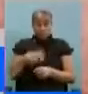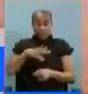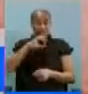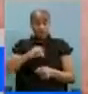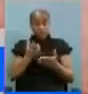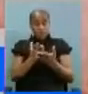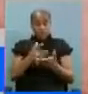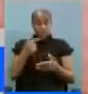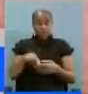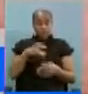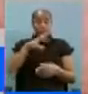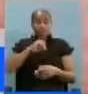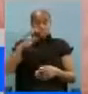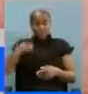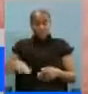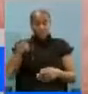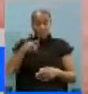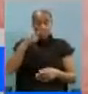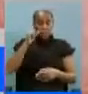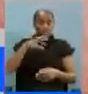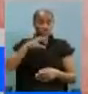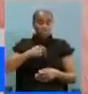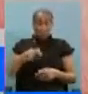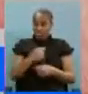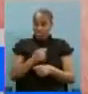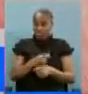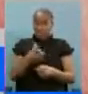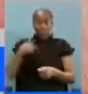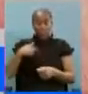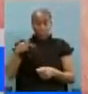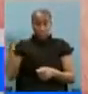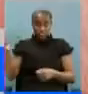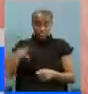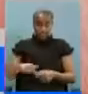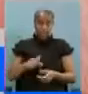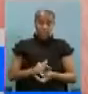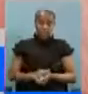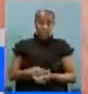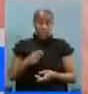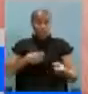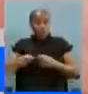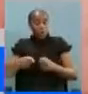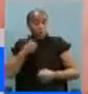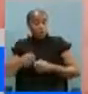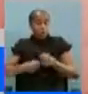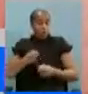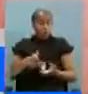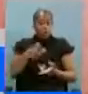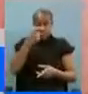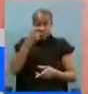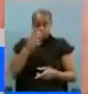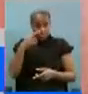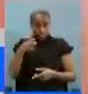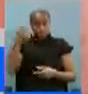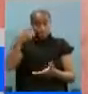filho pequenininho. Às vezes botei um pai de filho, às vezes quer ter trabalho aí. Fativo, botei que ver correr de fiscal, que é bobata sobreviver, botei luz para